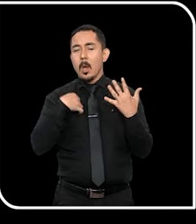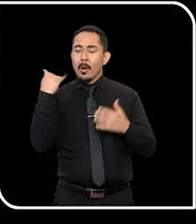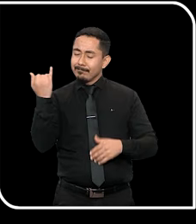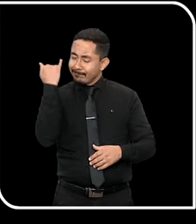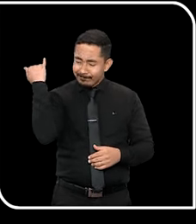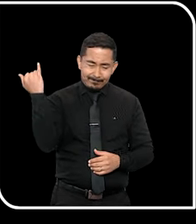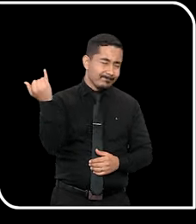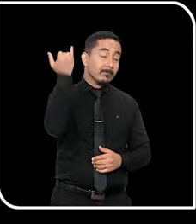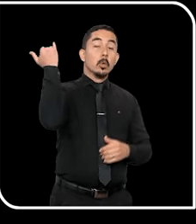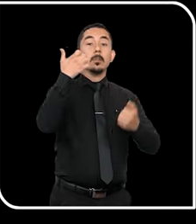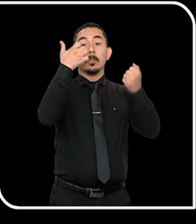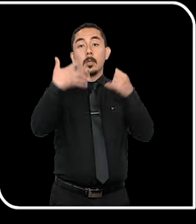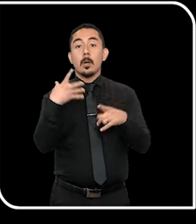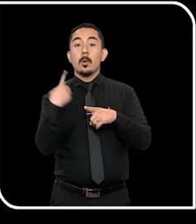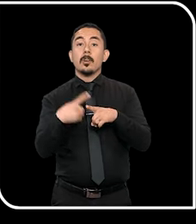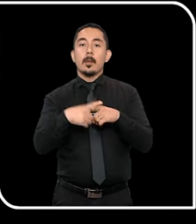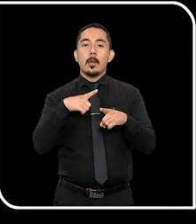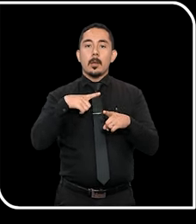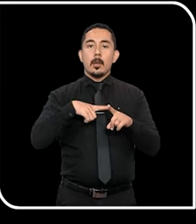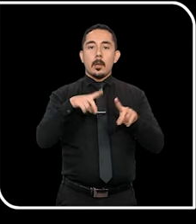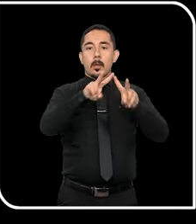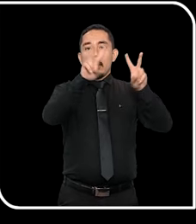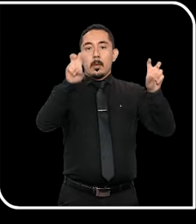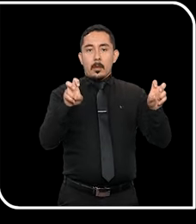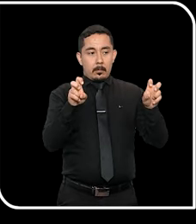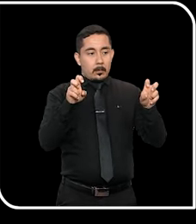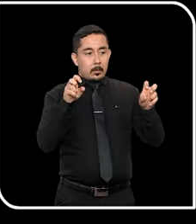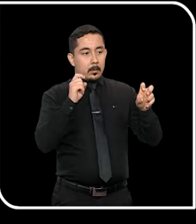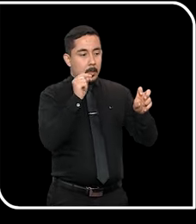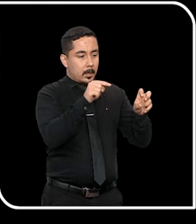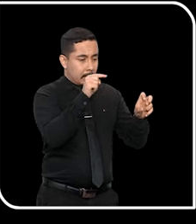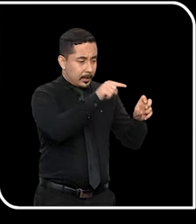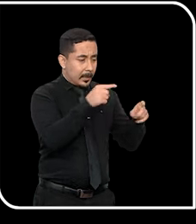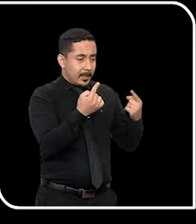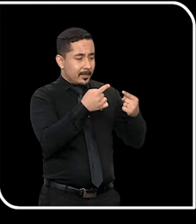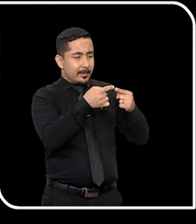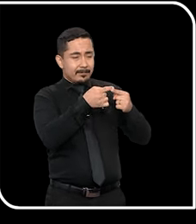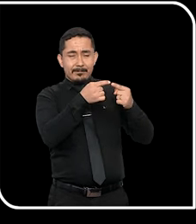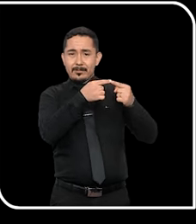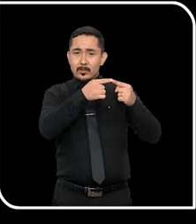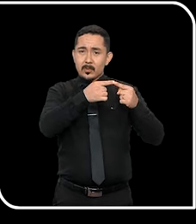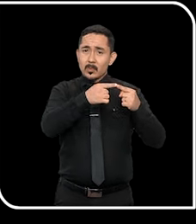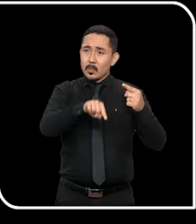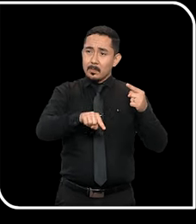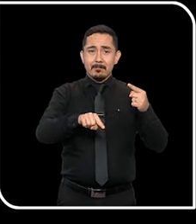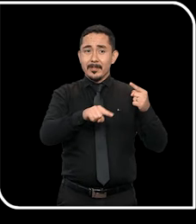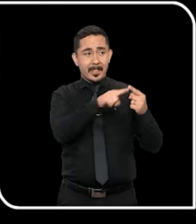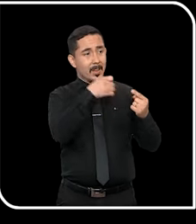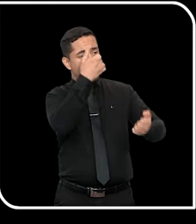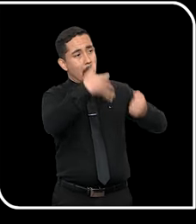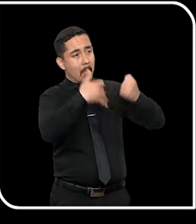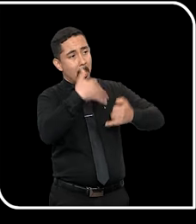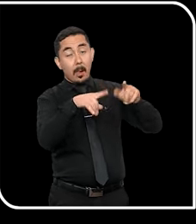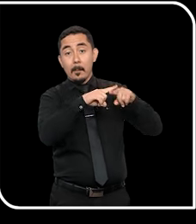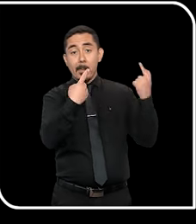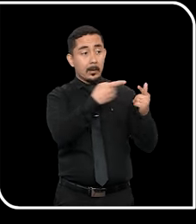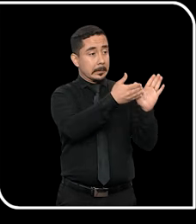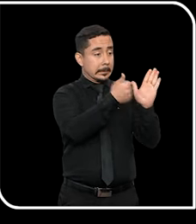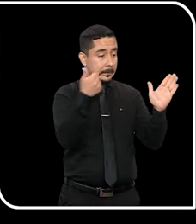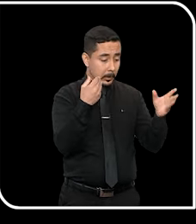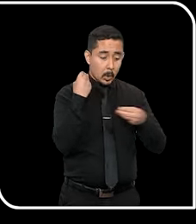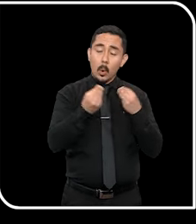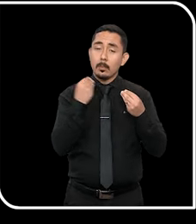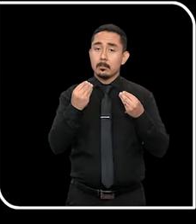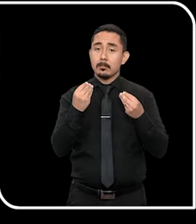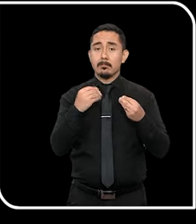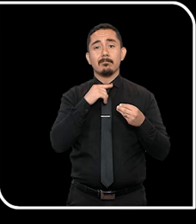por existe um lema que é nada sobre eles sem eles e eu tinha muito essa preocupação né com a com a